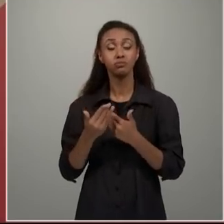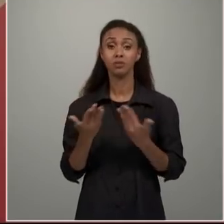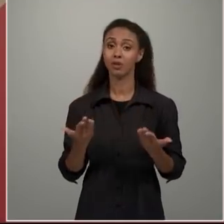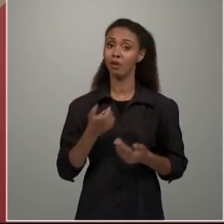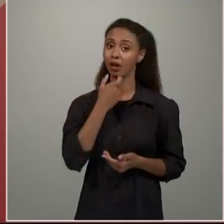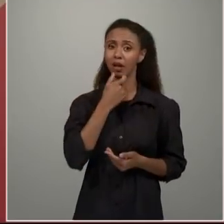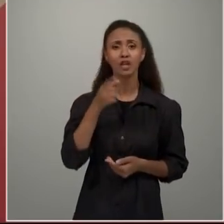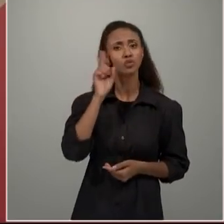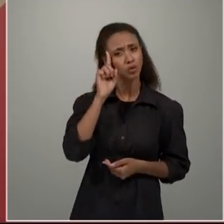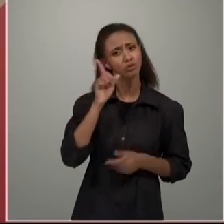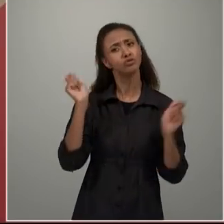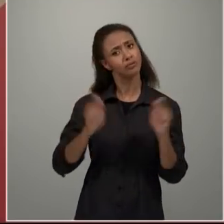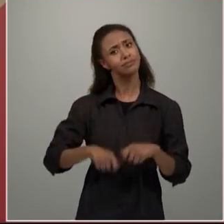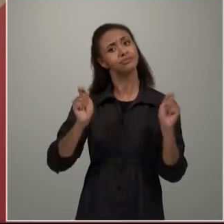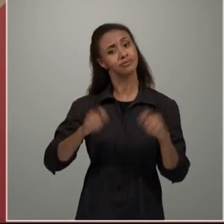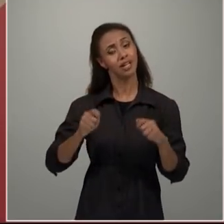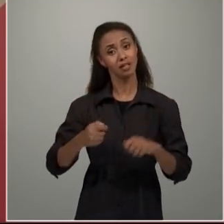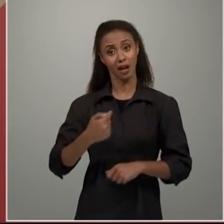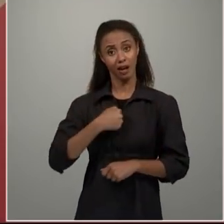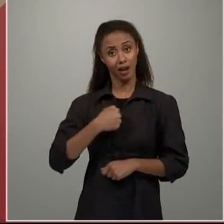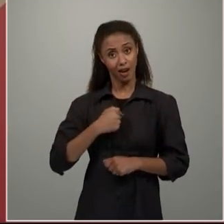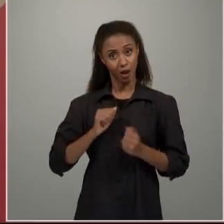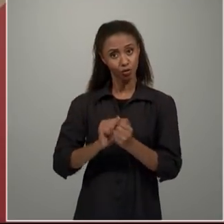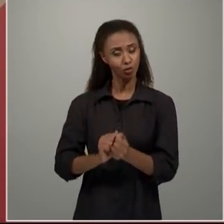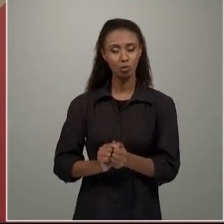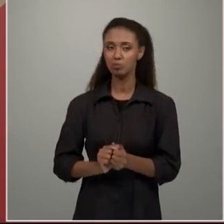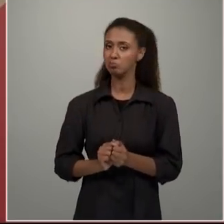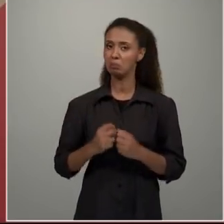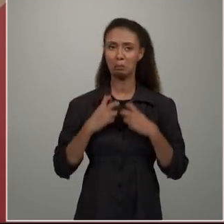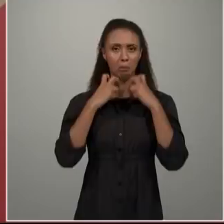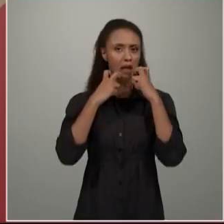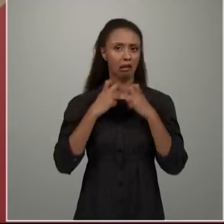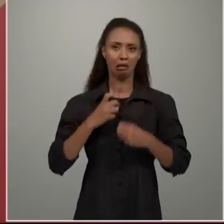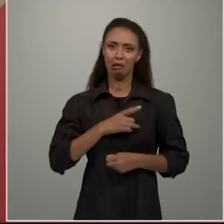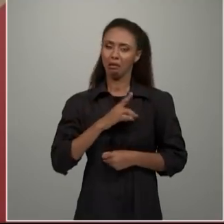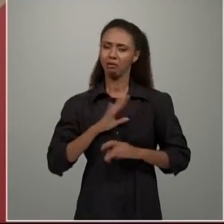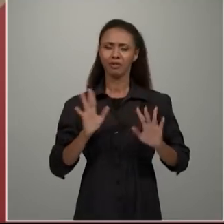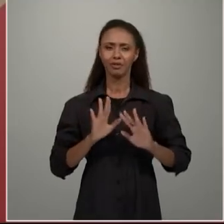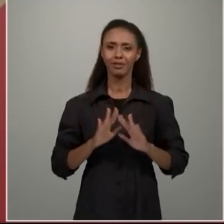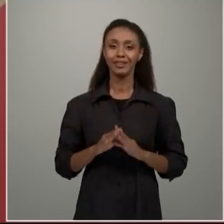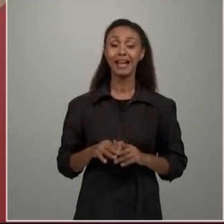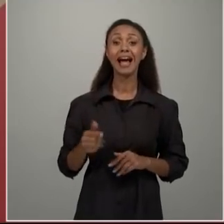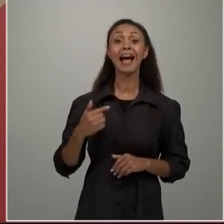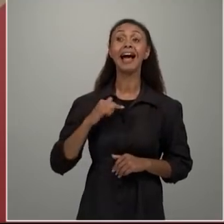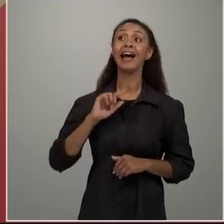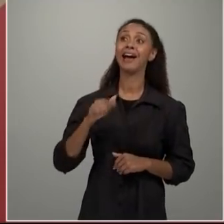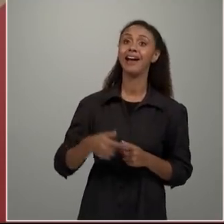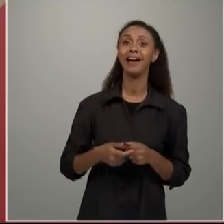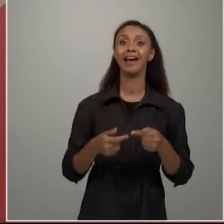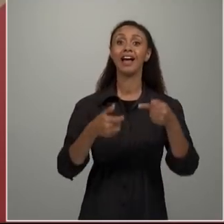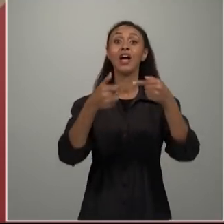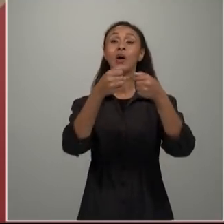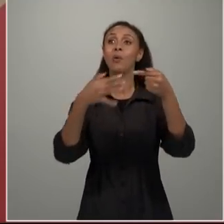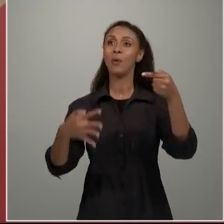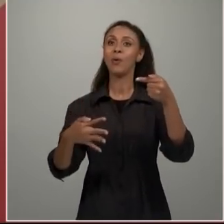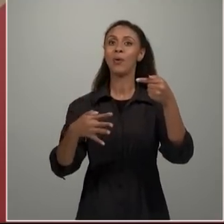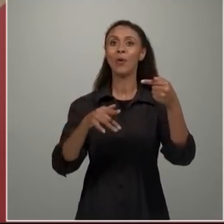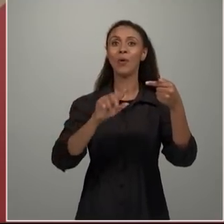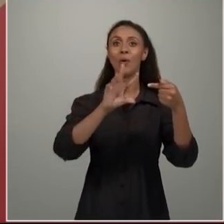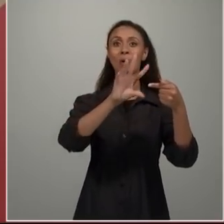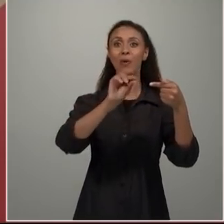possível todos os dias e comigo não tenho medo nem vergonha aí vou colocar uma frase lá no google mandar pra ela coloca